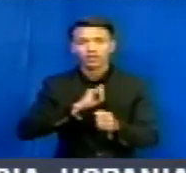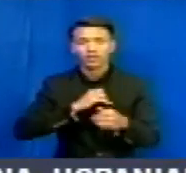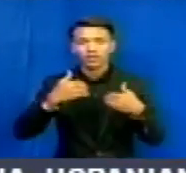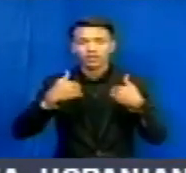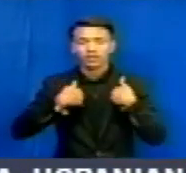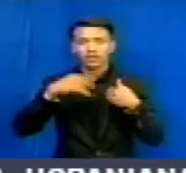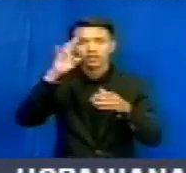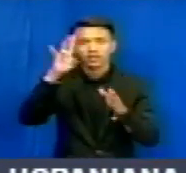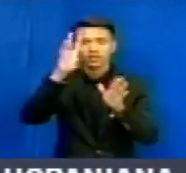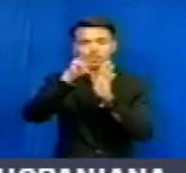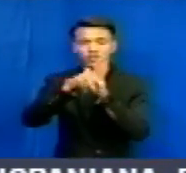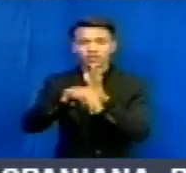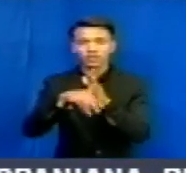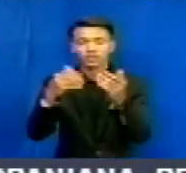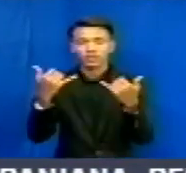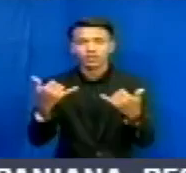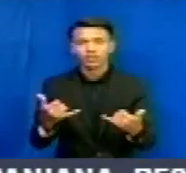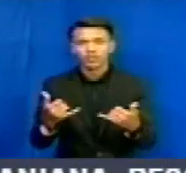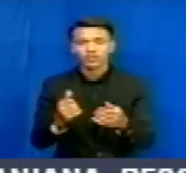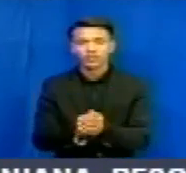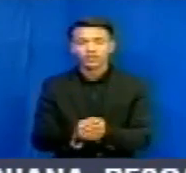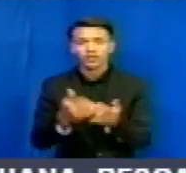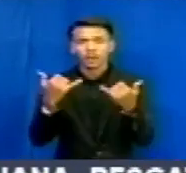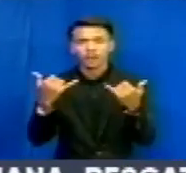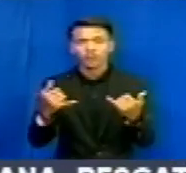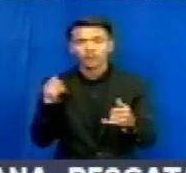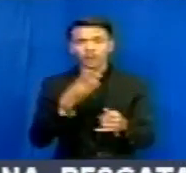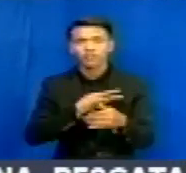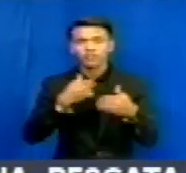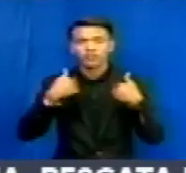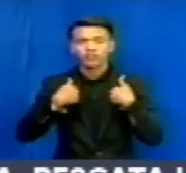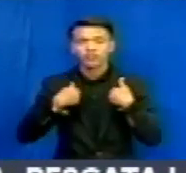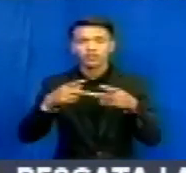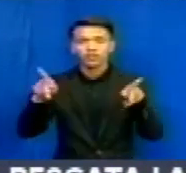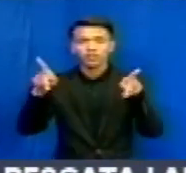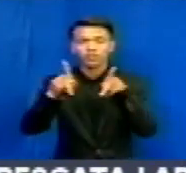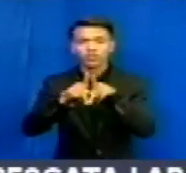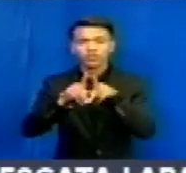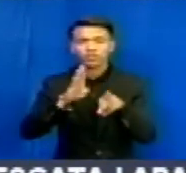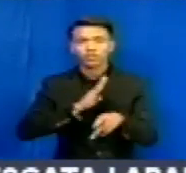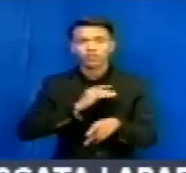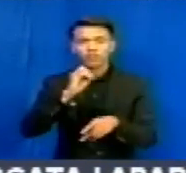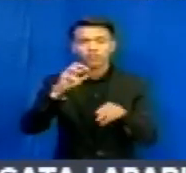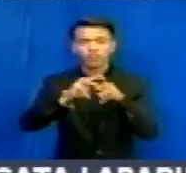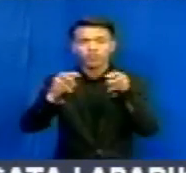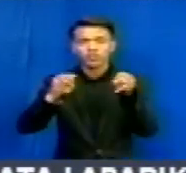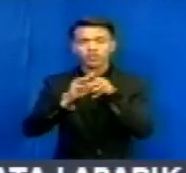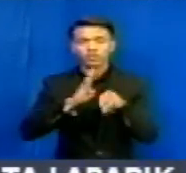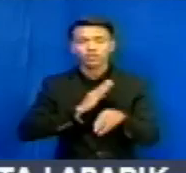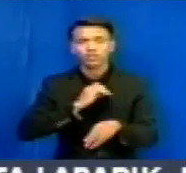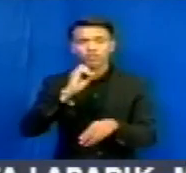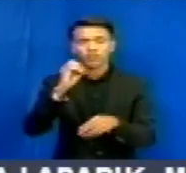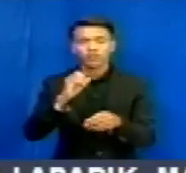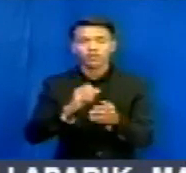iha segmento 7 minutos chupai de São Ohin. No da dang ne ami iha posto administrativo Balibo município Bobonaro.